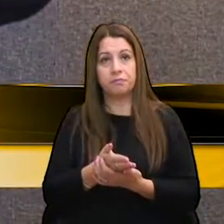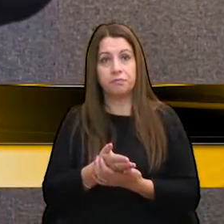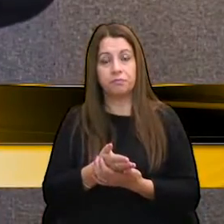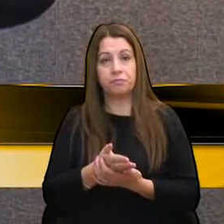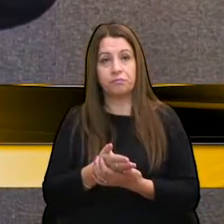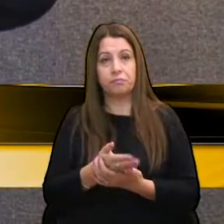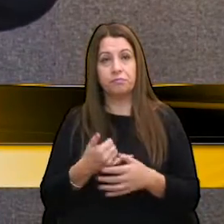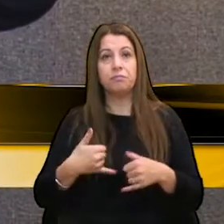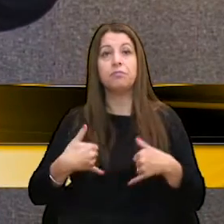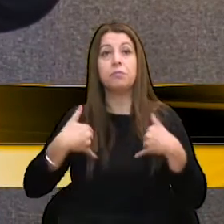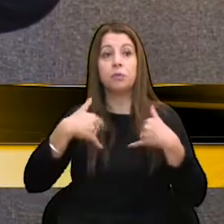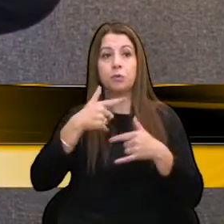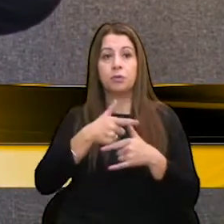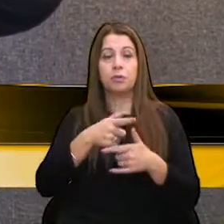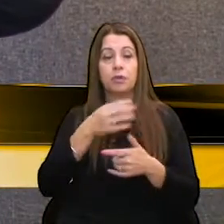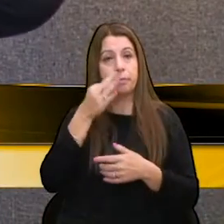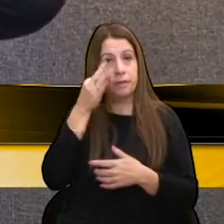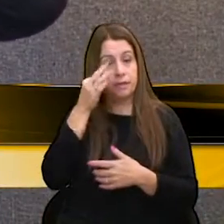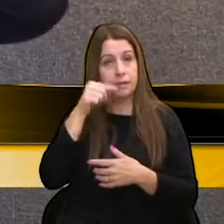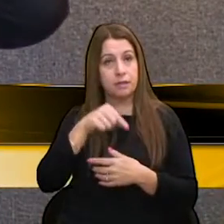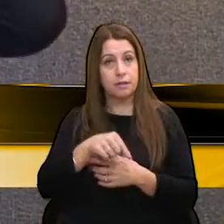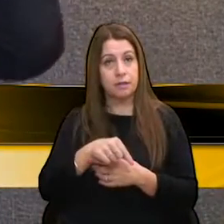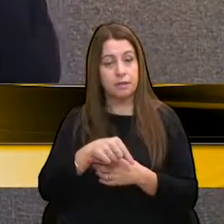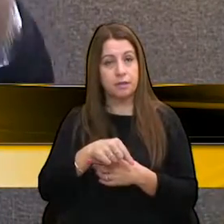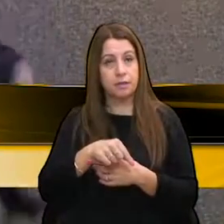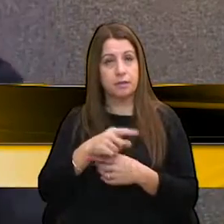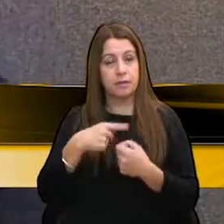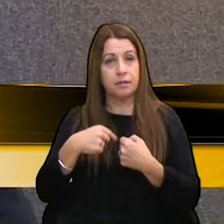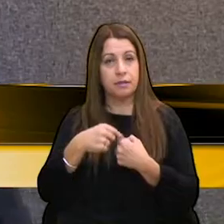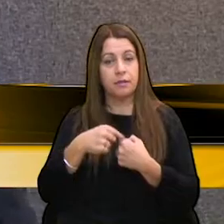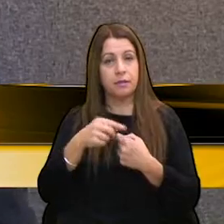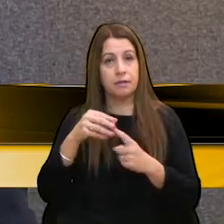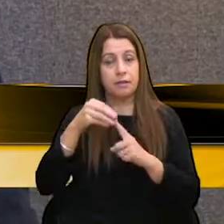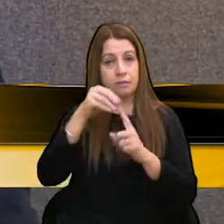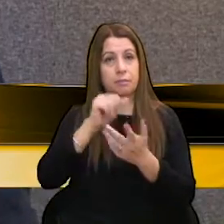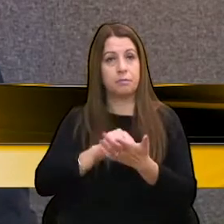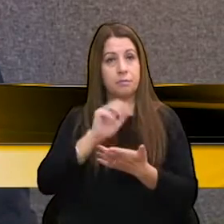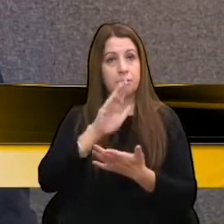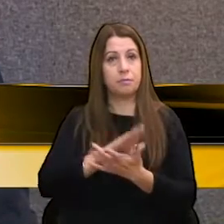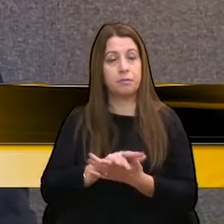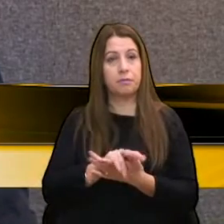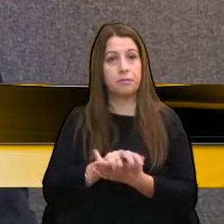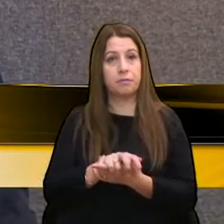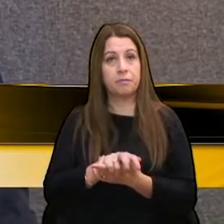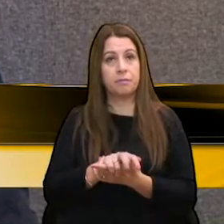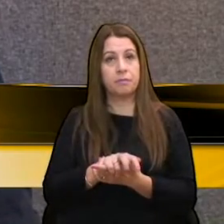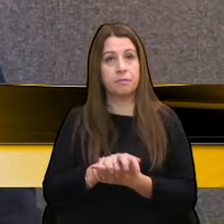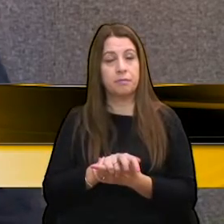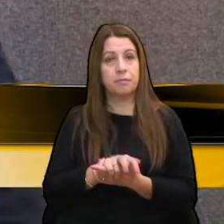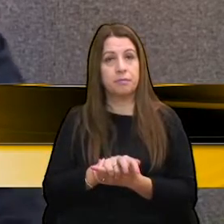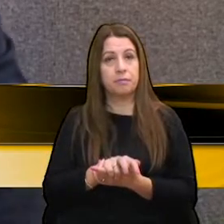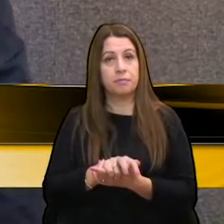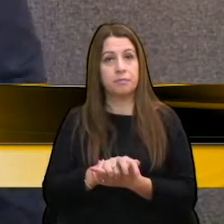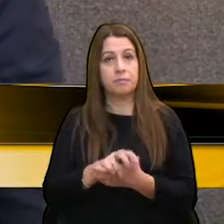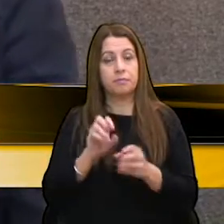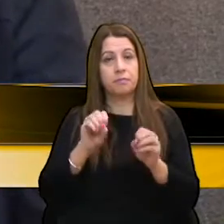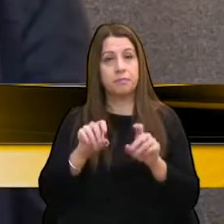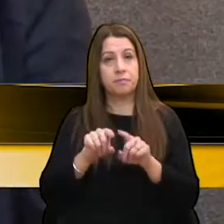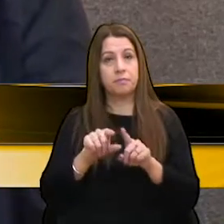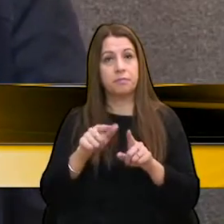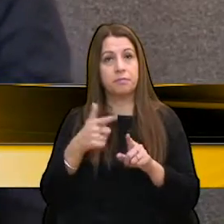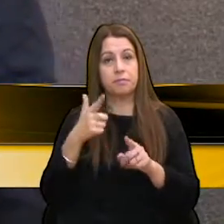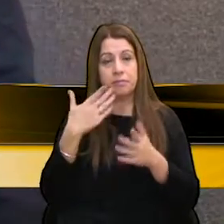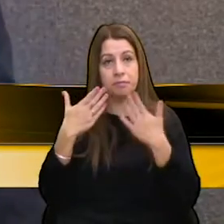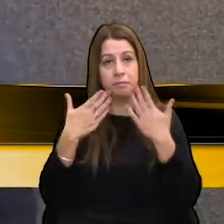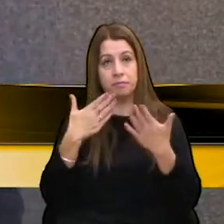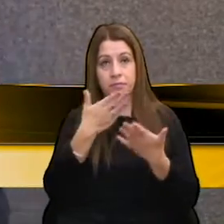que nos honraram, né? Com a sua presença aqui. Permite na nossa cidade, parte, principalmente na questão educacional, sem dúvida